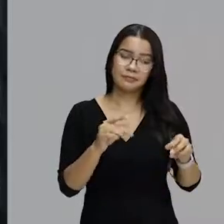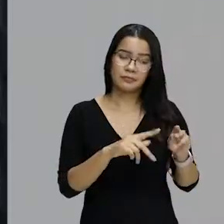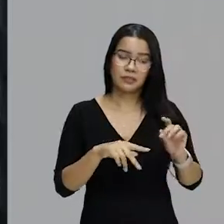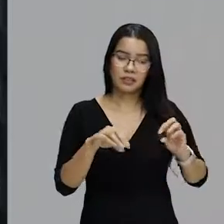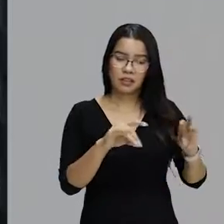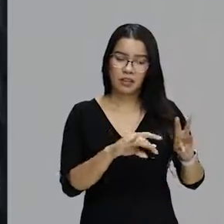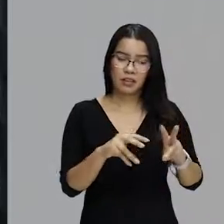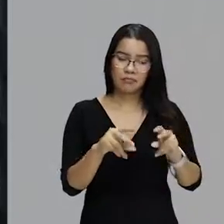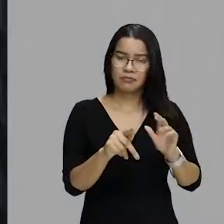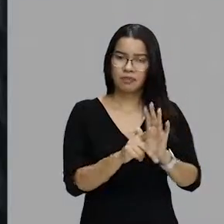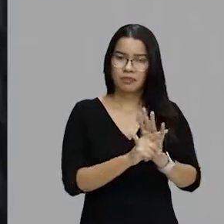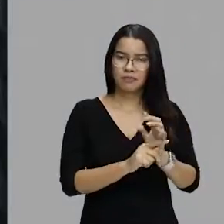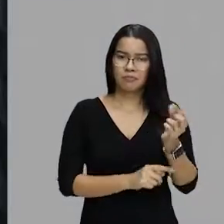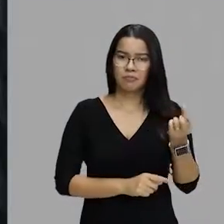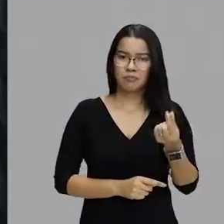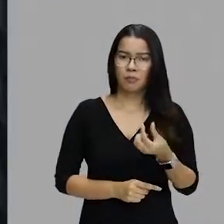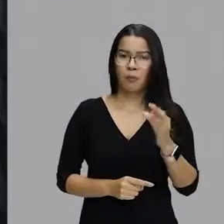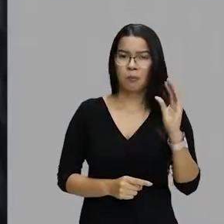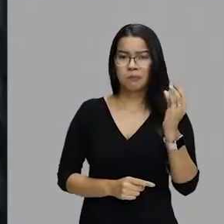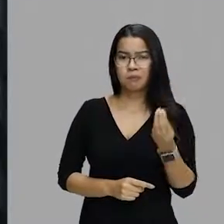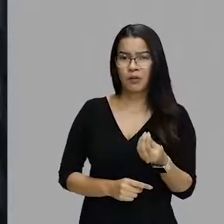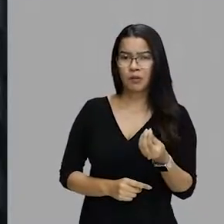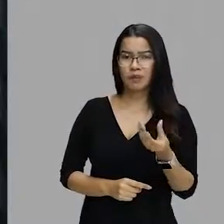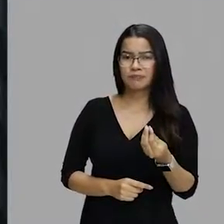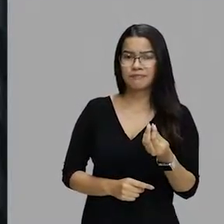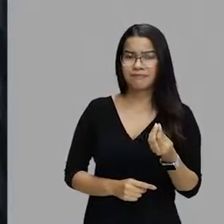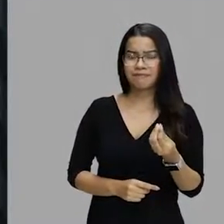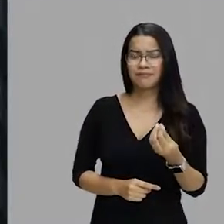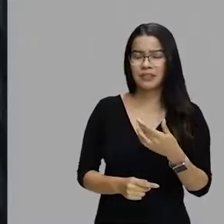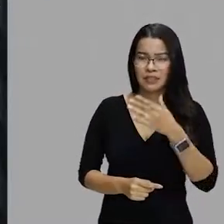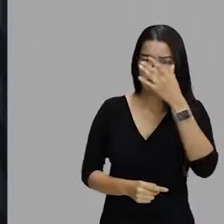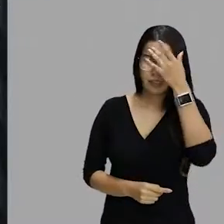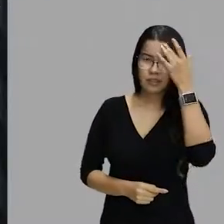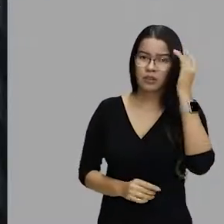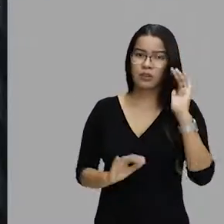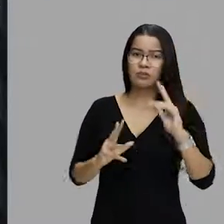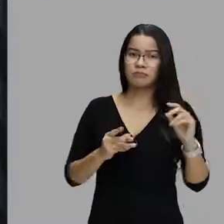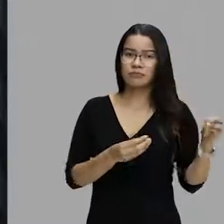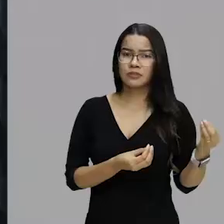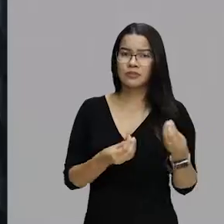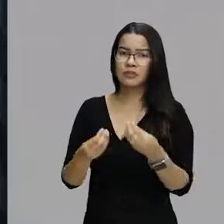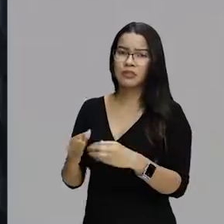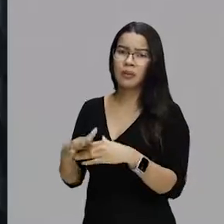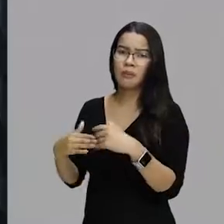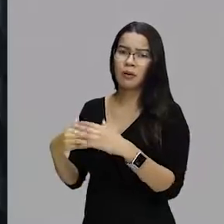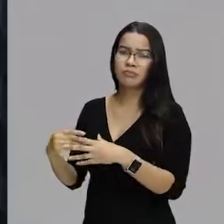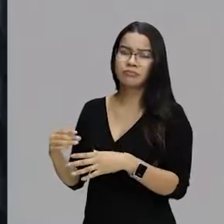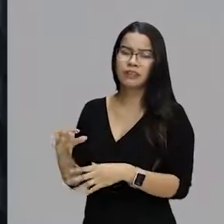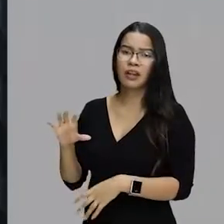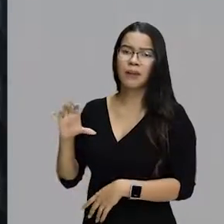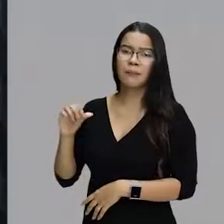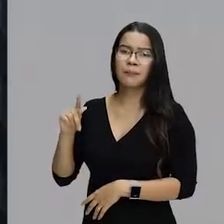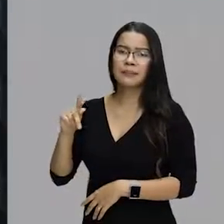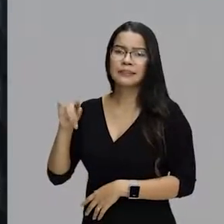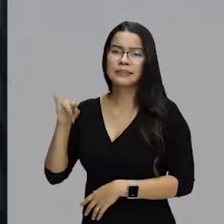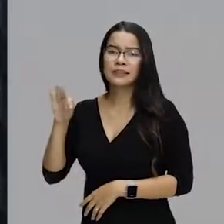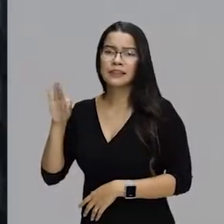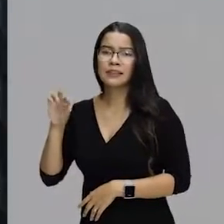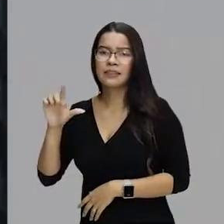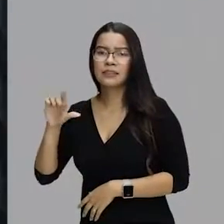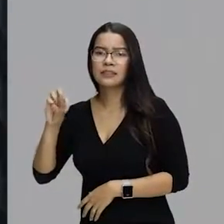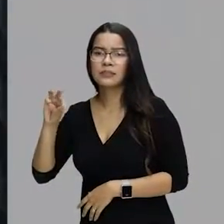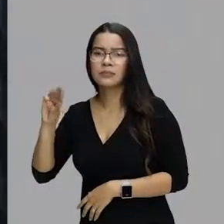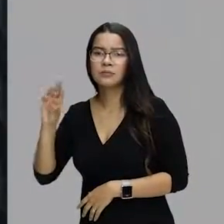cubana completamente nas mãos do capitalismo norte-americano. Os Estados Unidos tendo negócios no